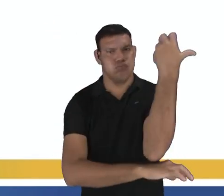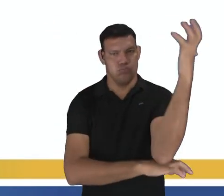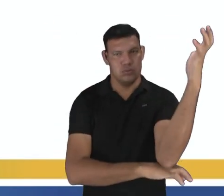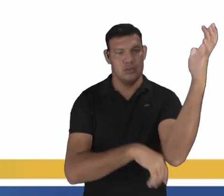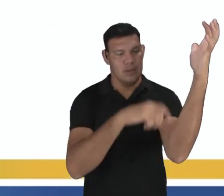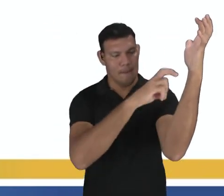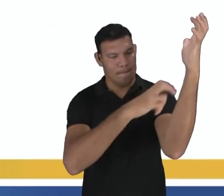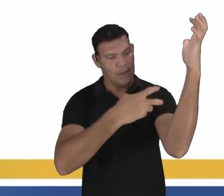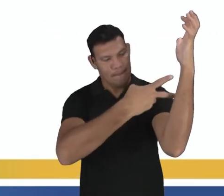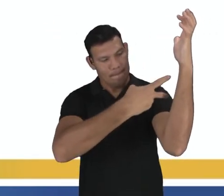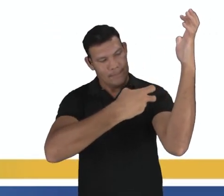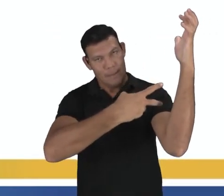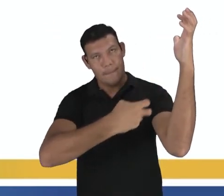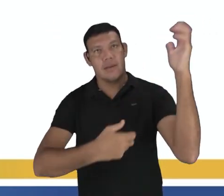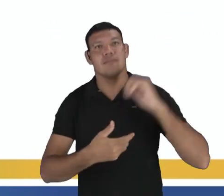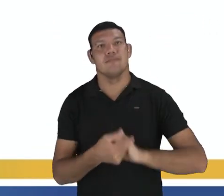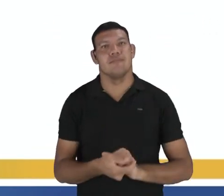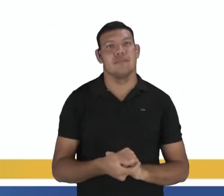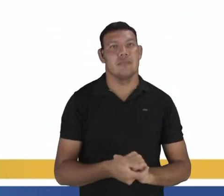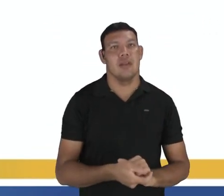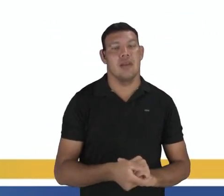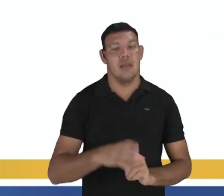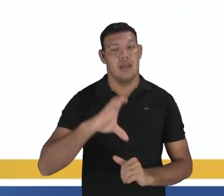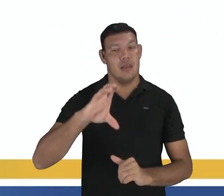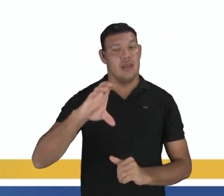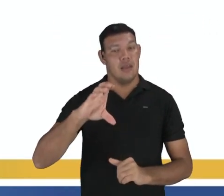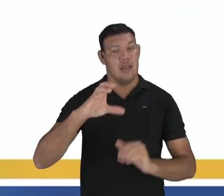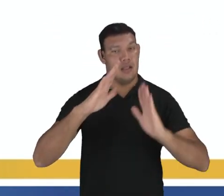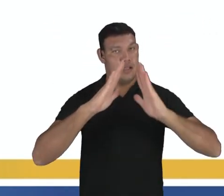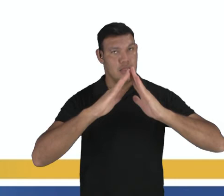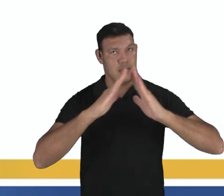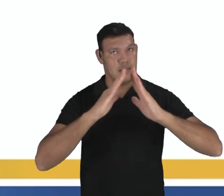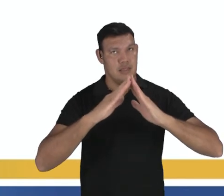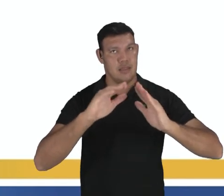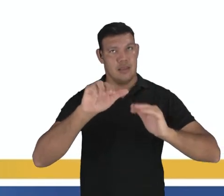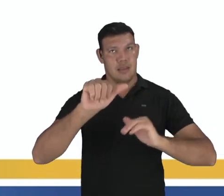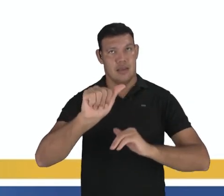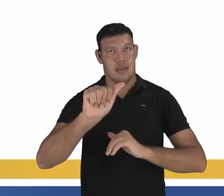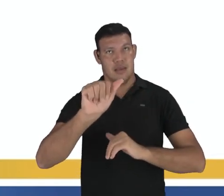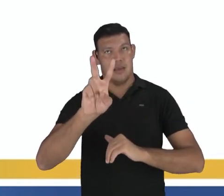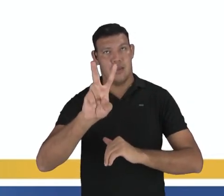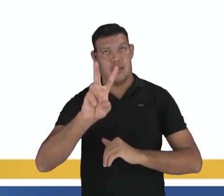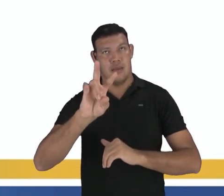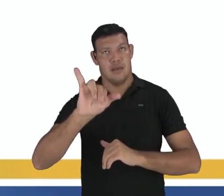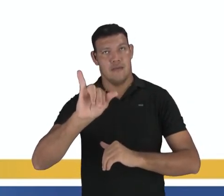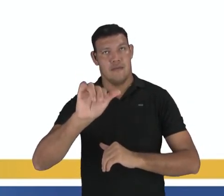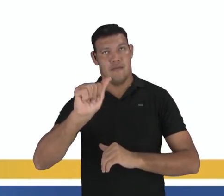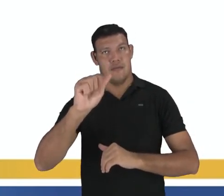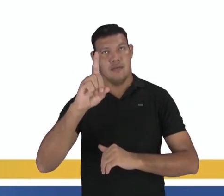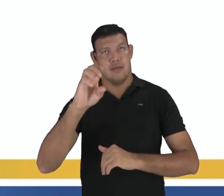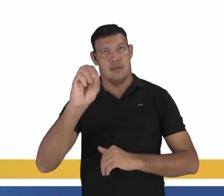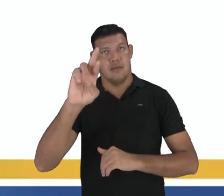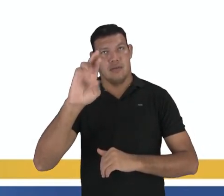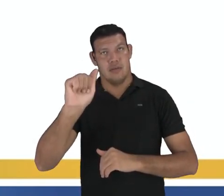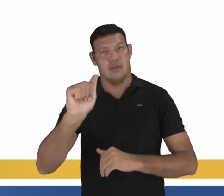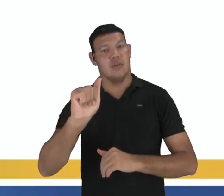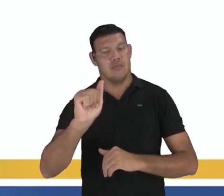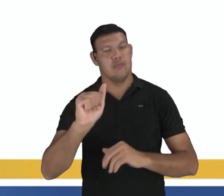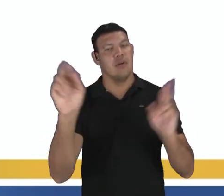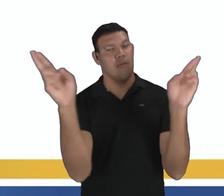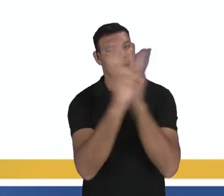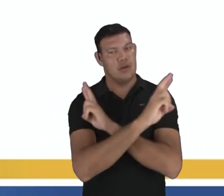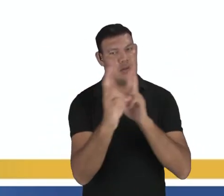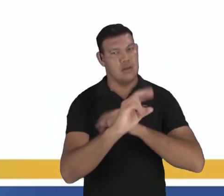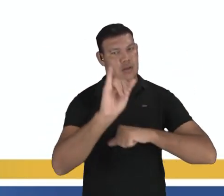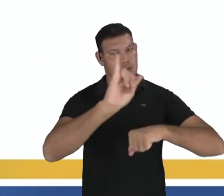tínhamos as casas aviadoras, né, que aqui a gente já tem a relação lá com Manaus, e depois as casas exportadoras, né,